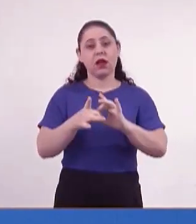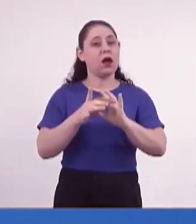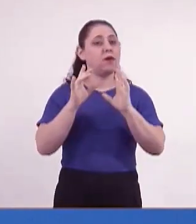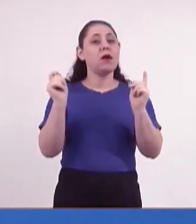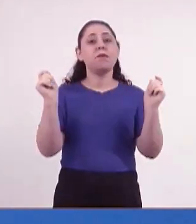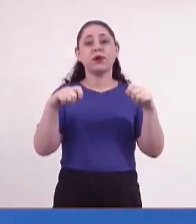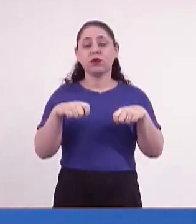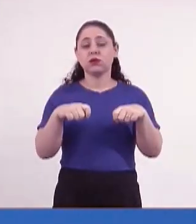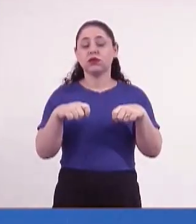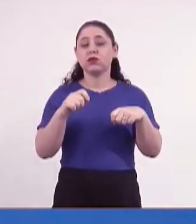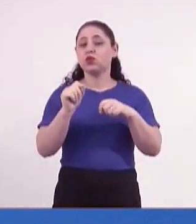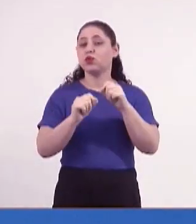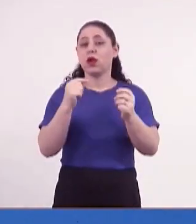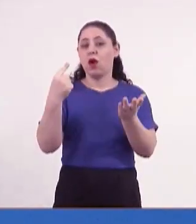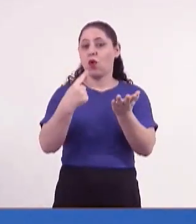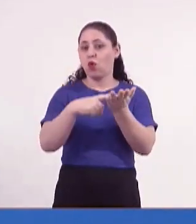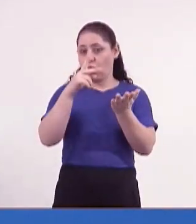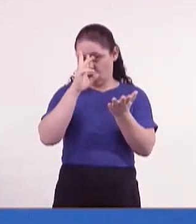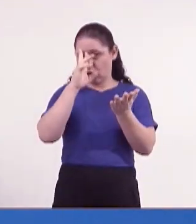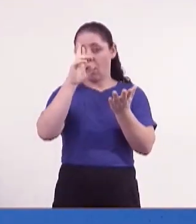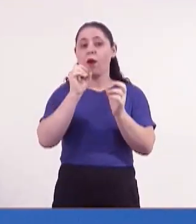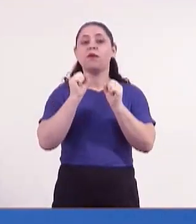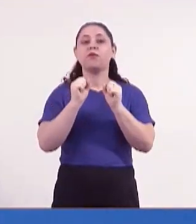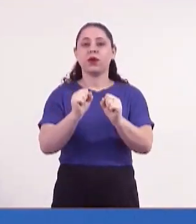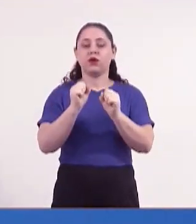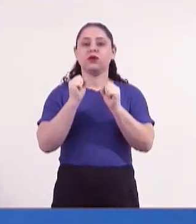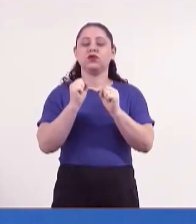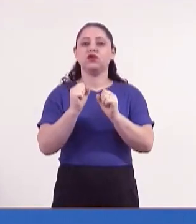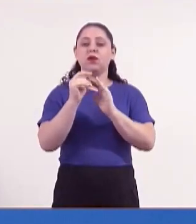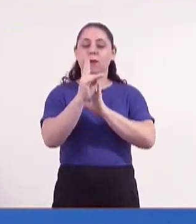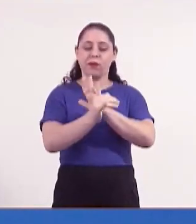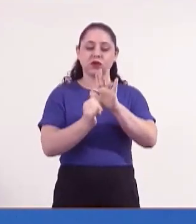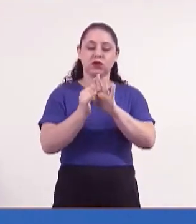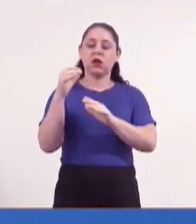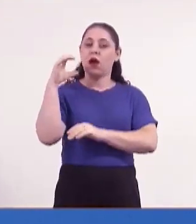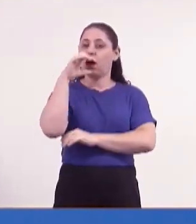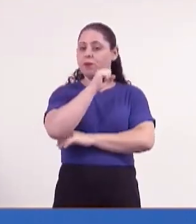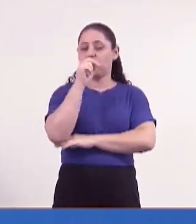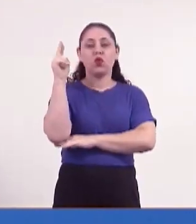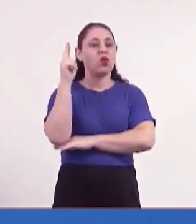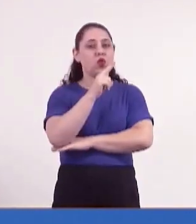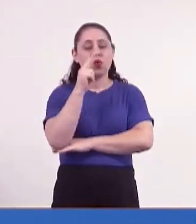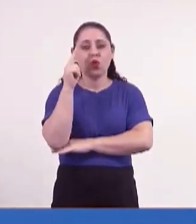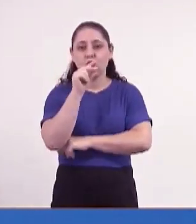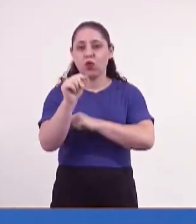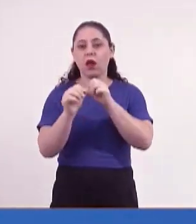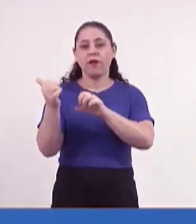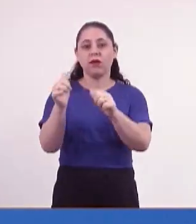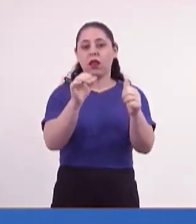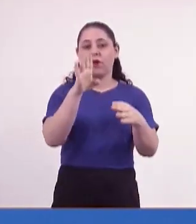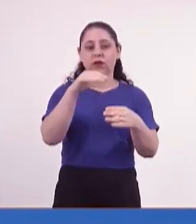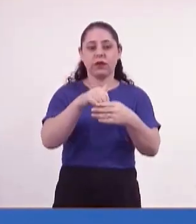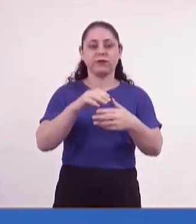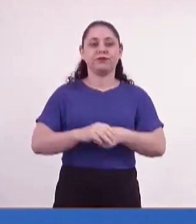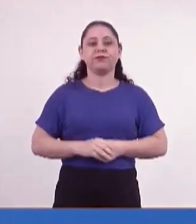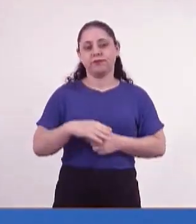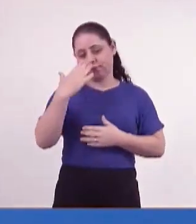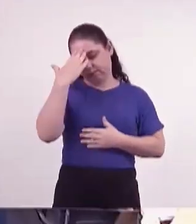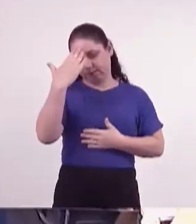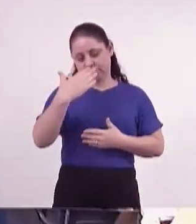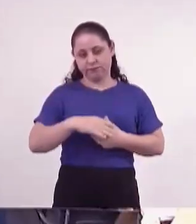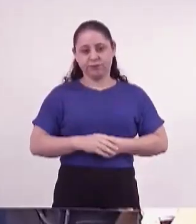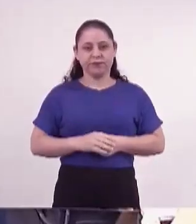a possibilidade, então, desse acordo de líderes para a tramitação com urgência dessa matéria. Muito obrigado.